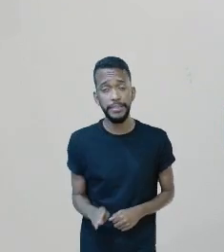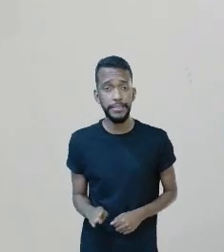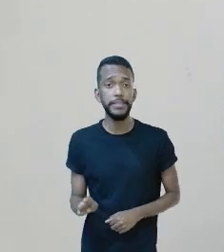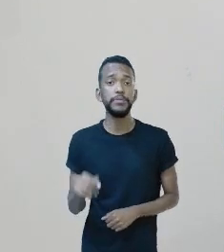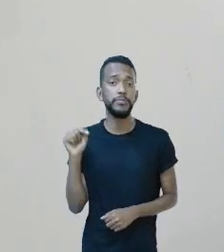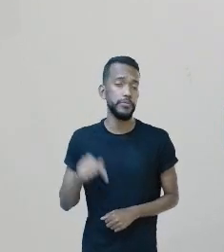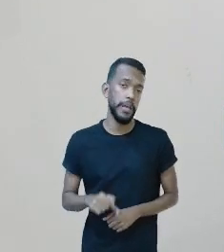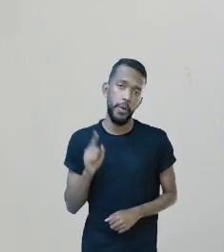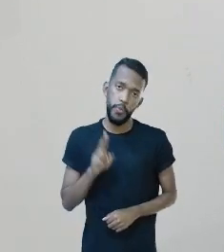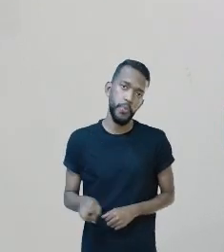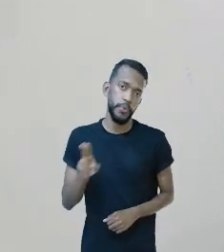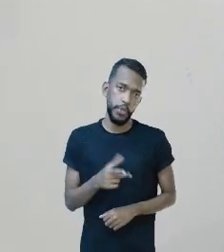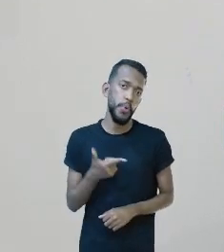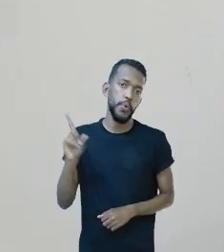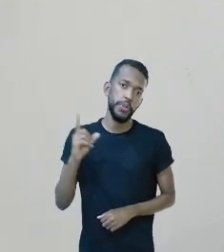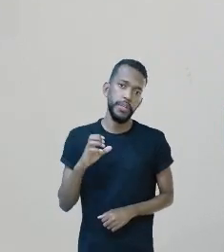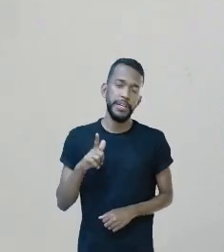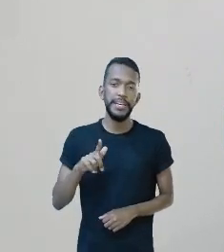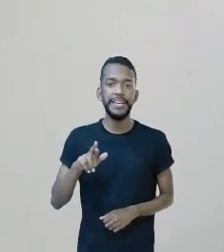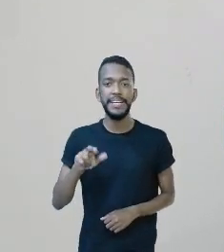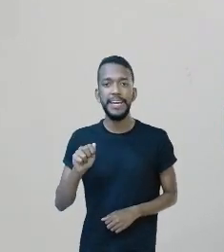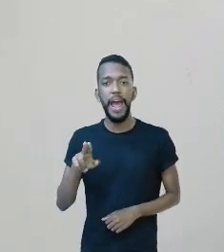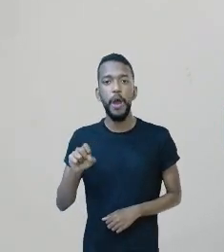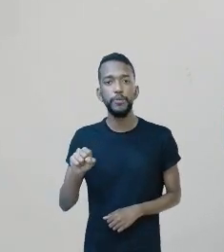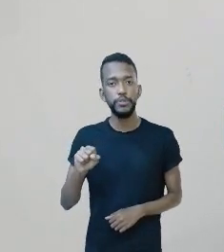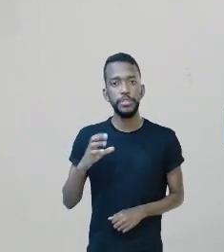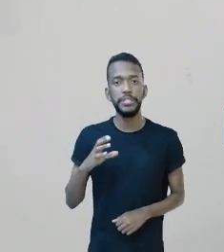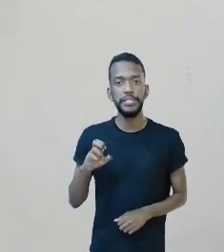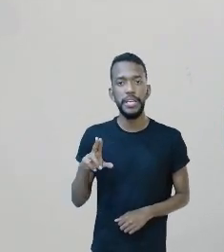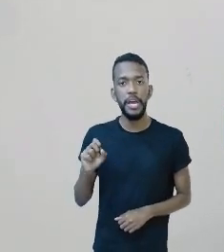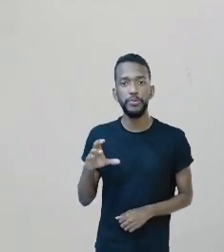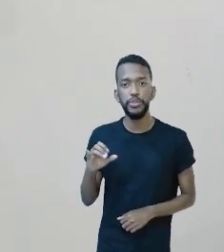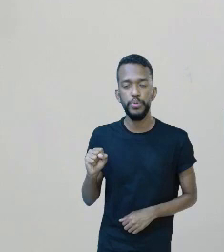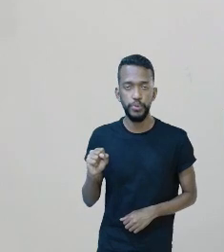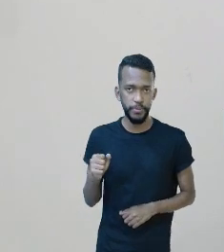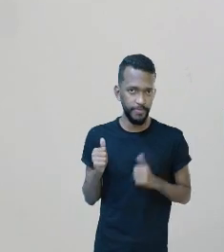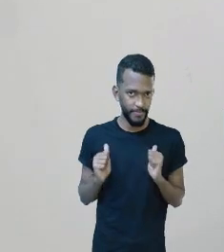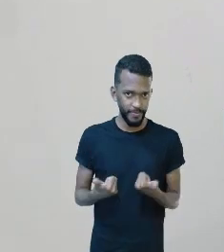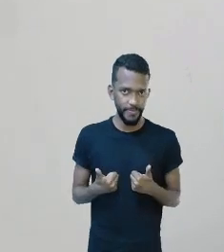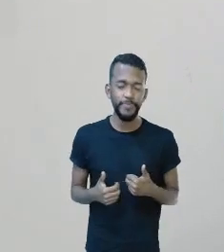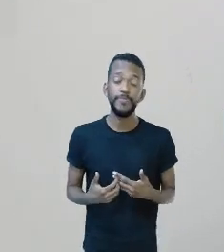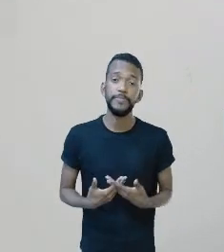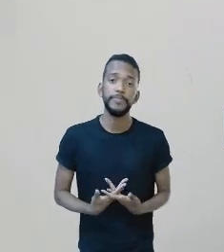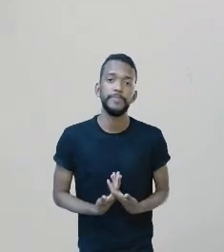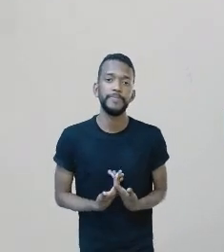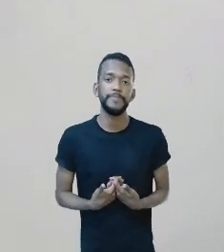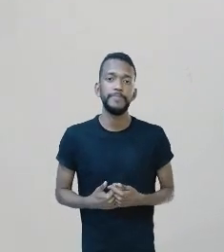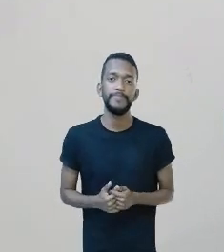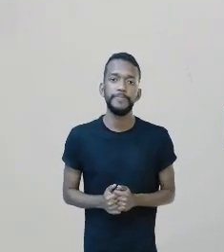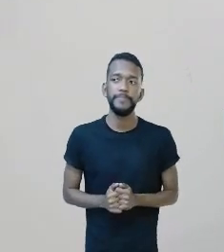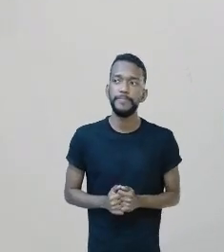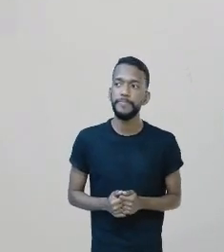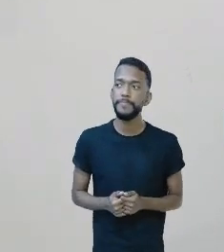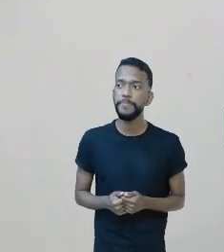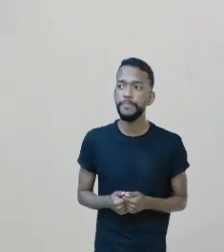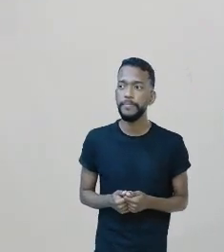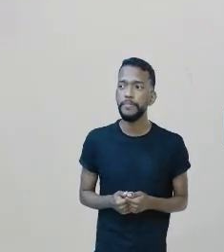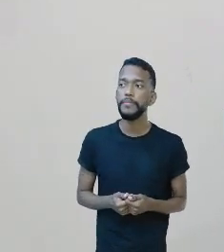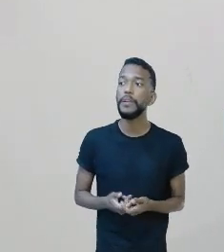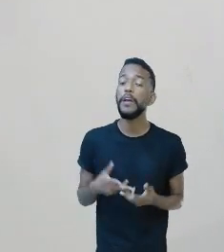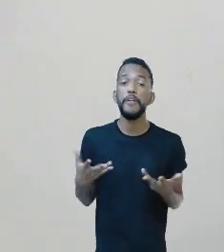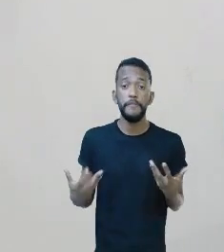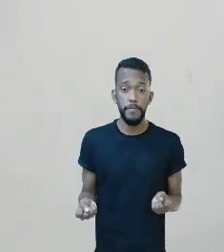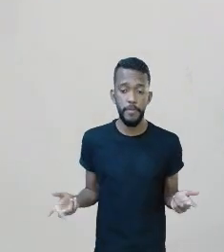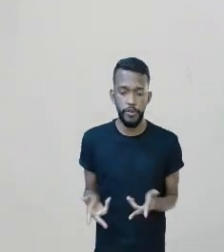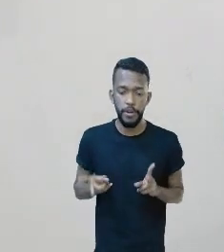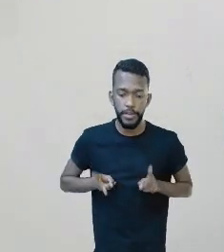ano, nós utilizamos os graus Celsius, beleza? Então, vamos dar seguimento.